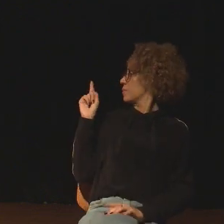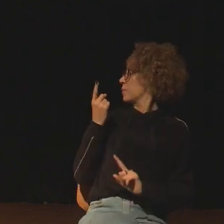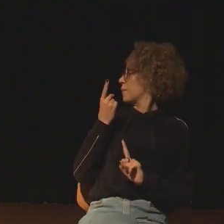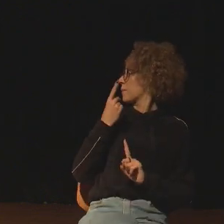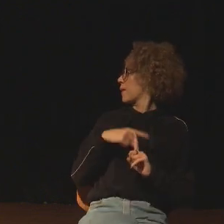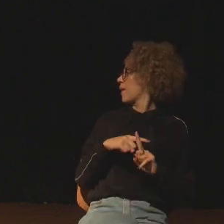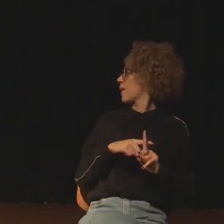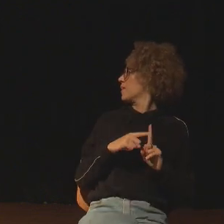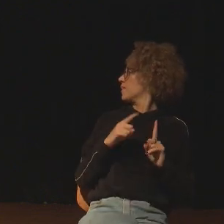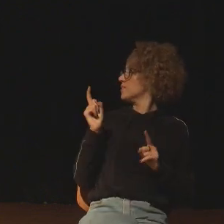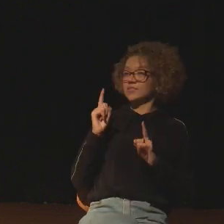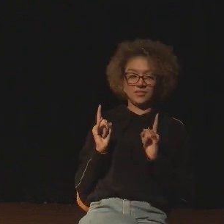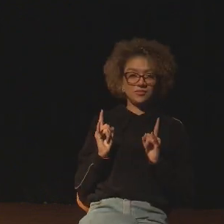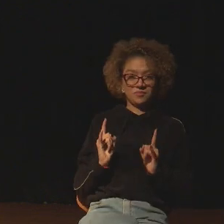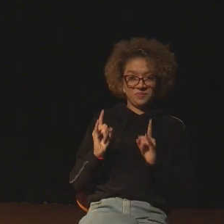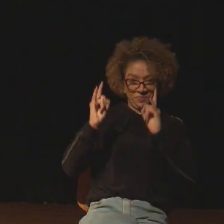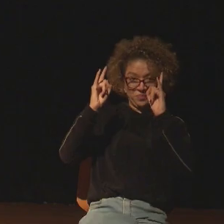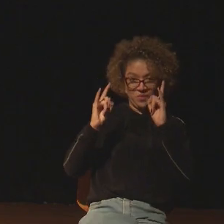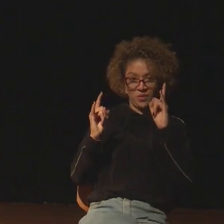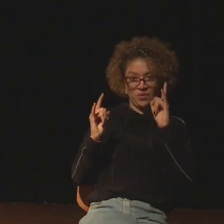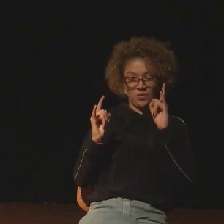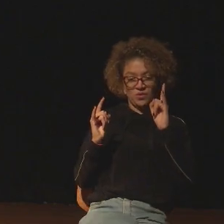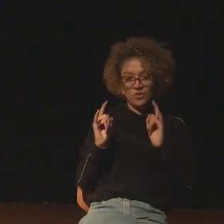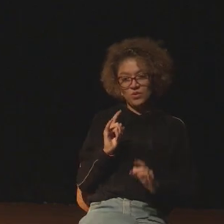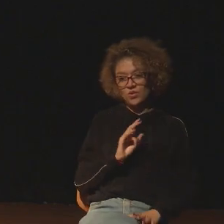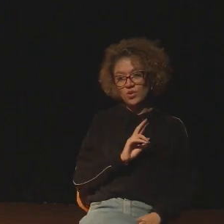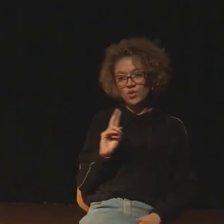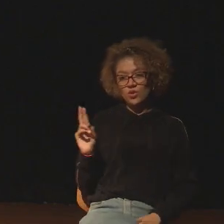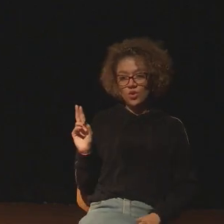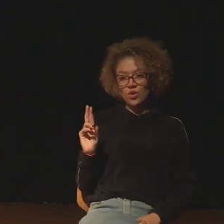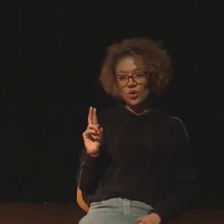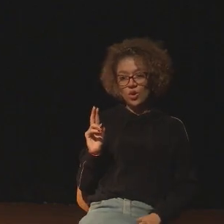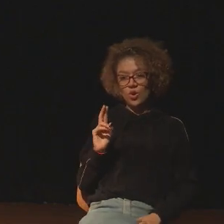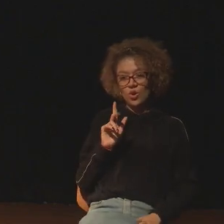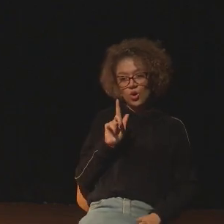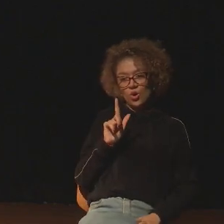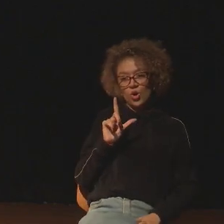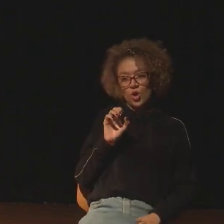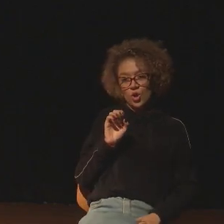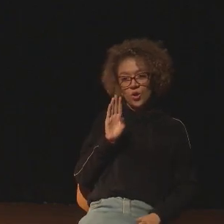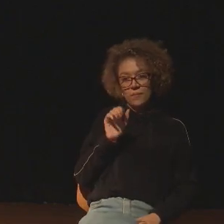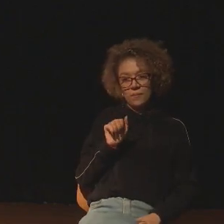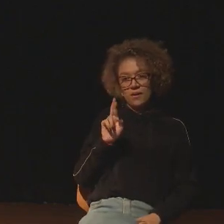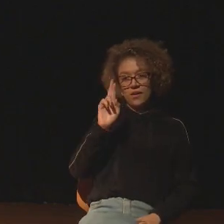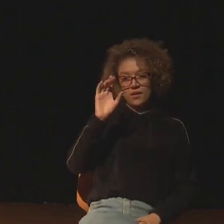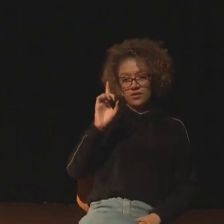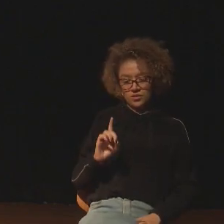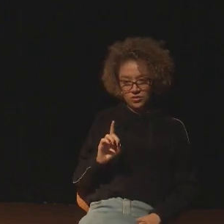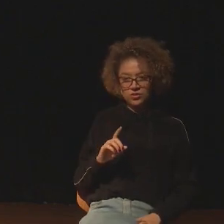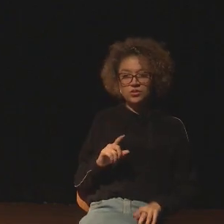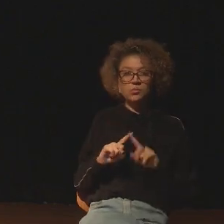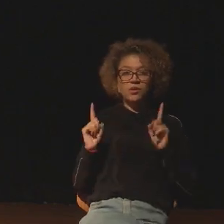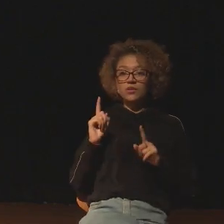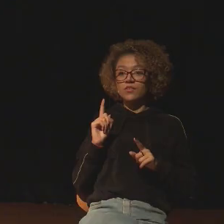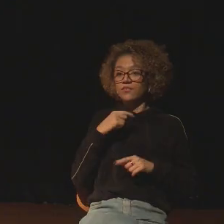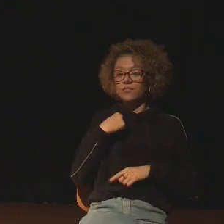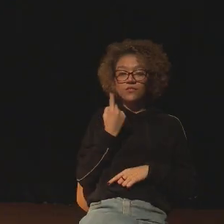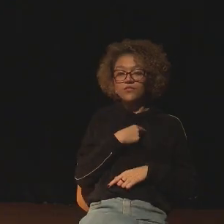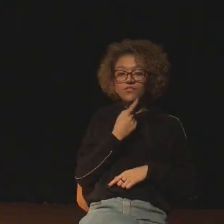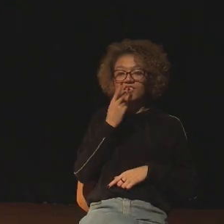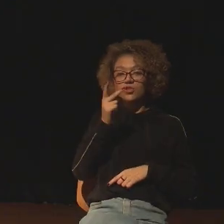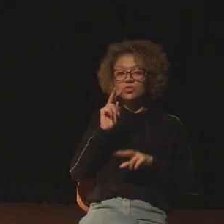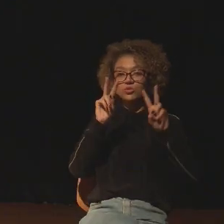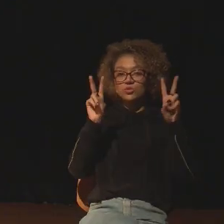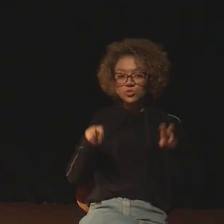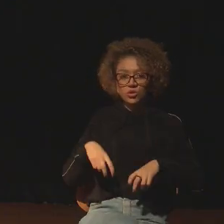edifício que agora se chama Edifício Lina Bobardi. E a gente está falando desse trecho de rua que fazia a